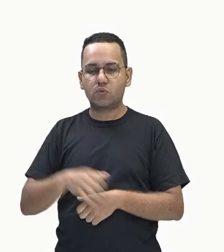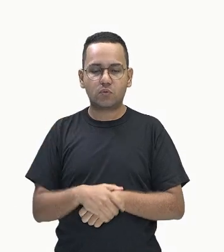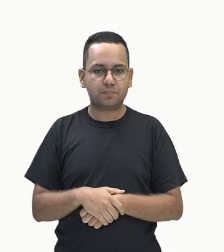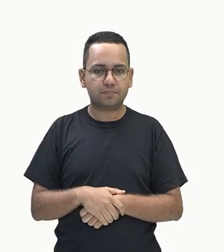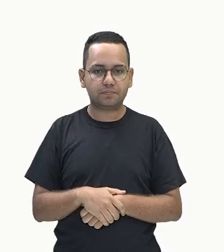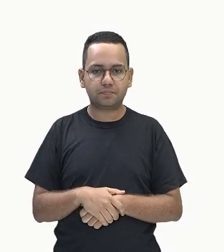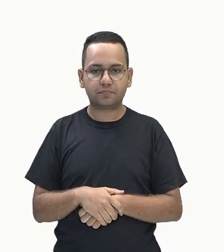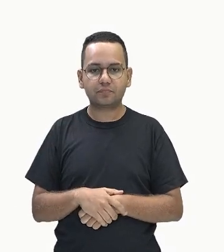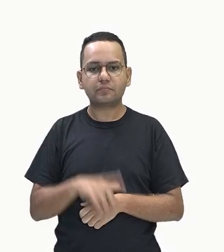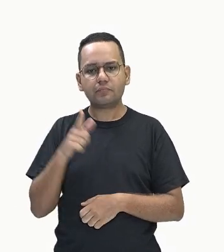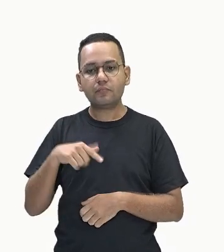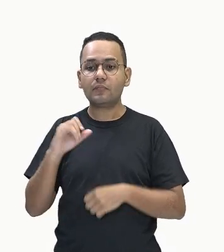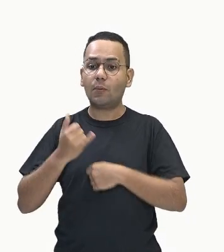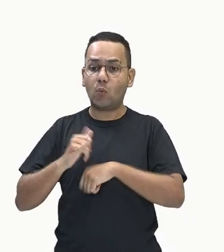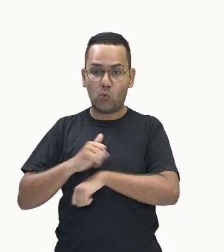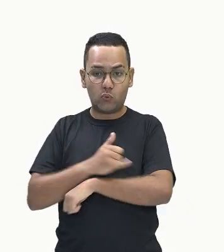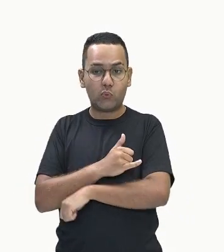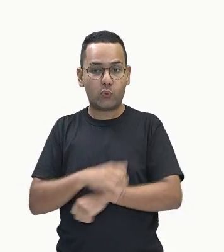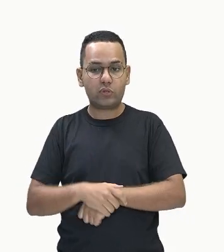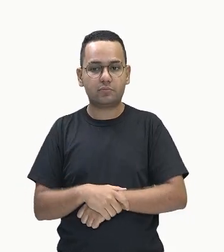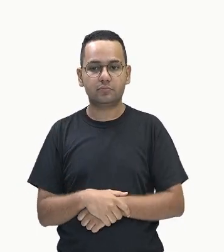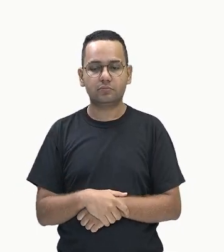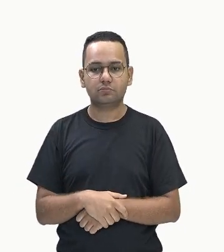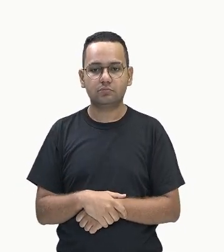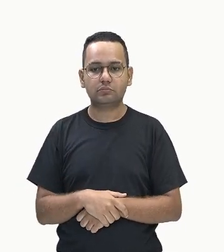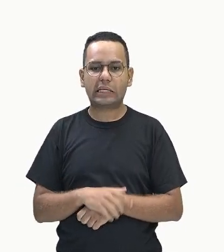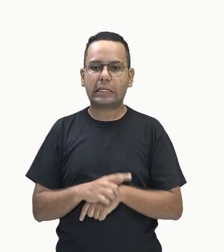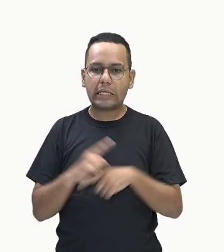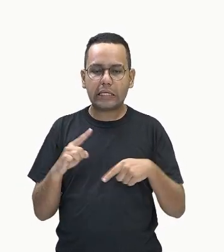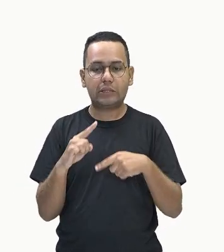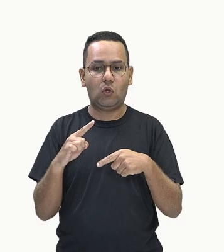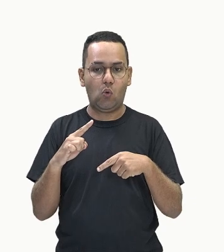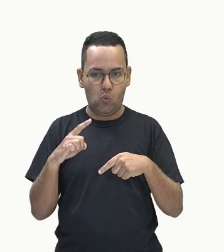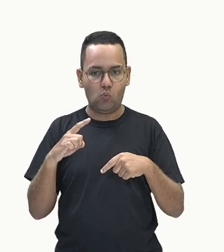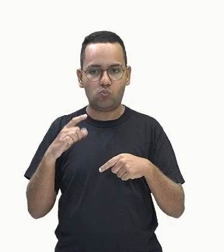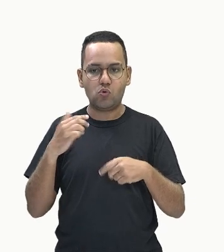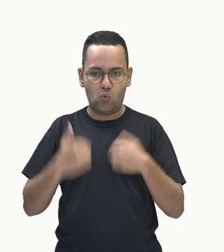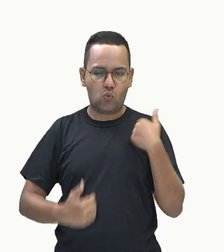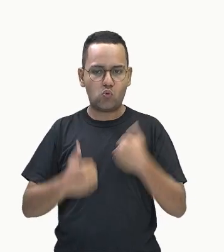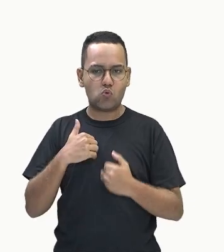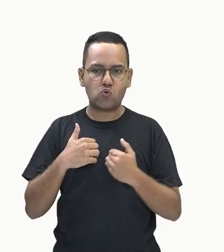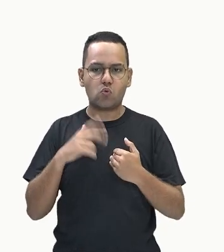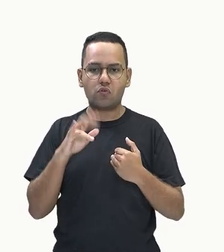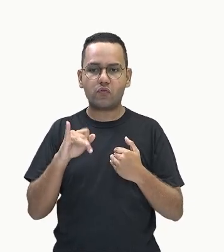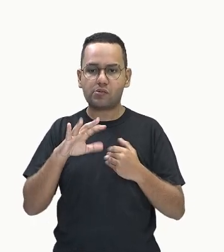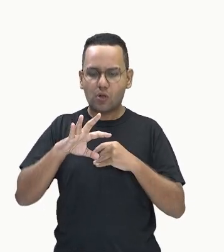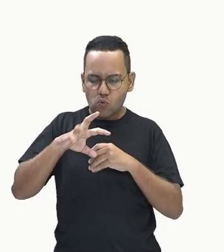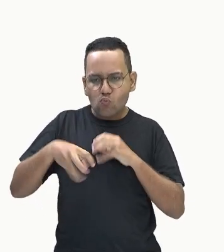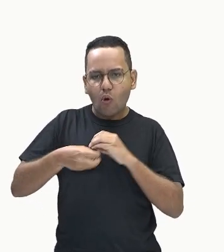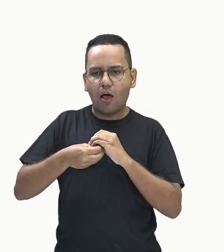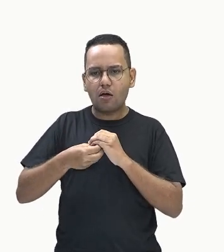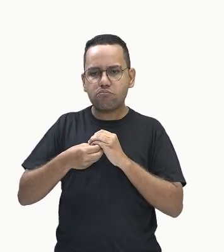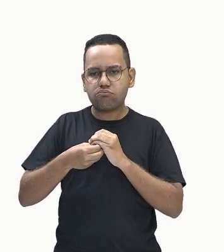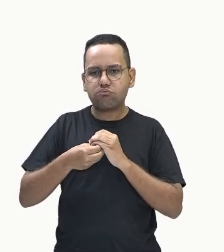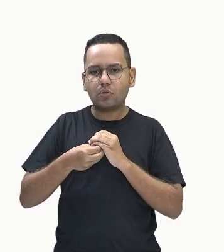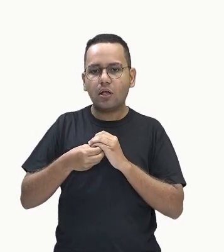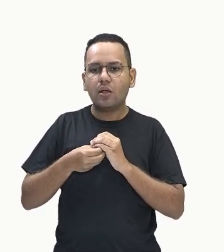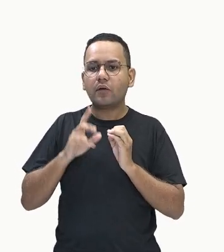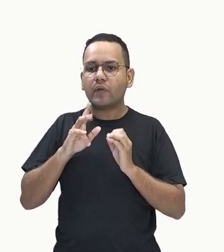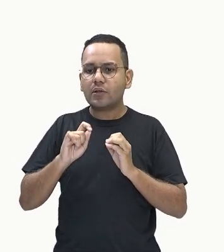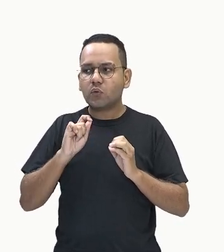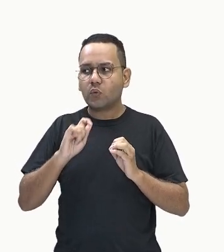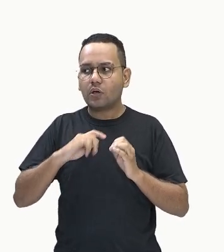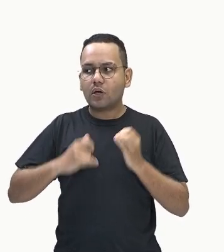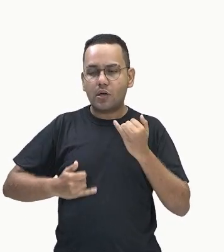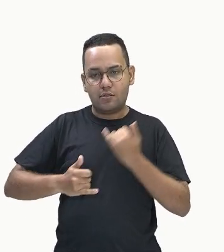falando, gordura. E o nosso corpo armazena, né, muito lipídio porque eles funcionam como reserva de energia.